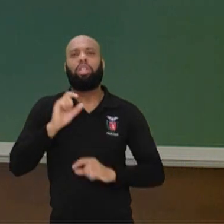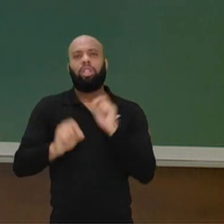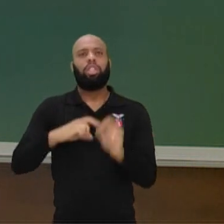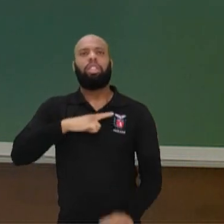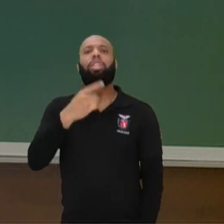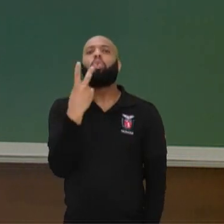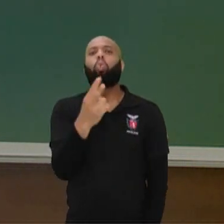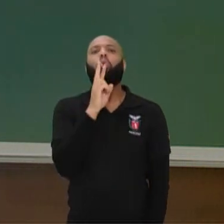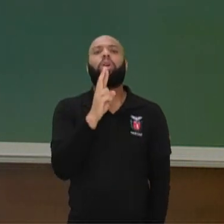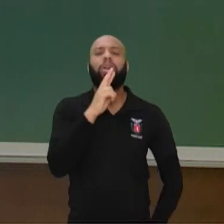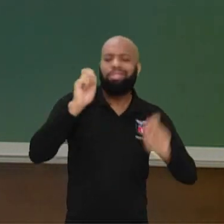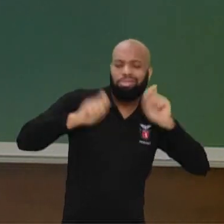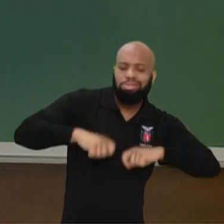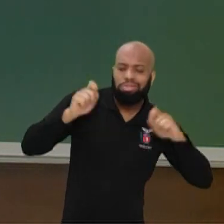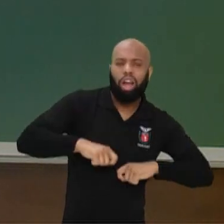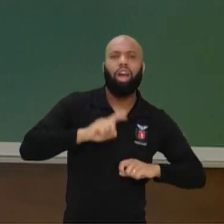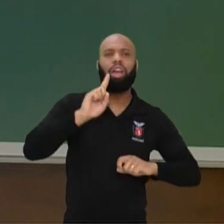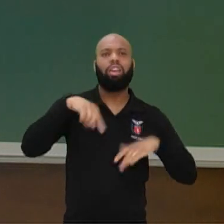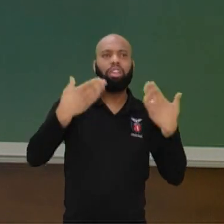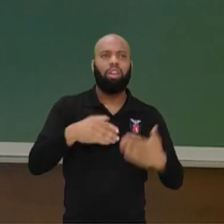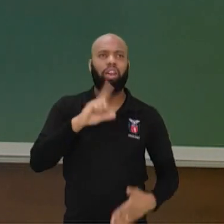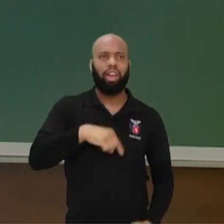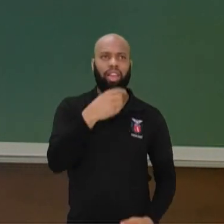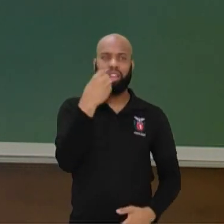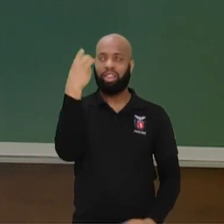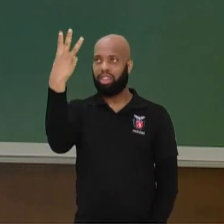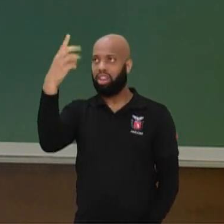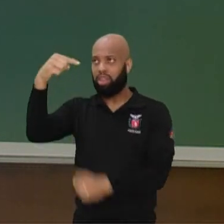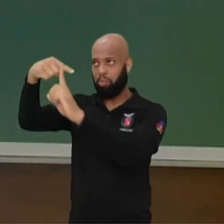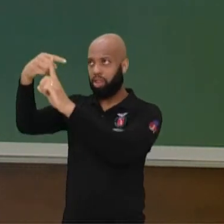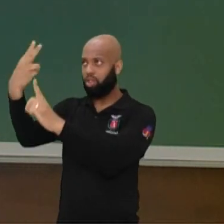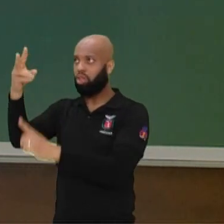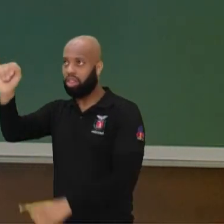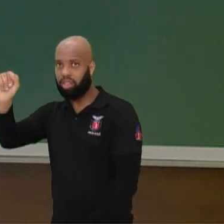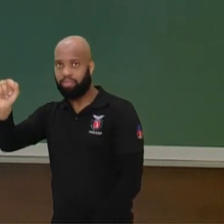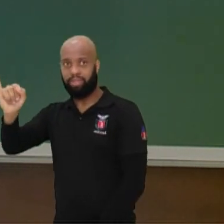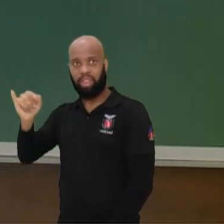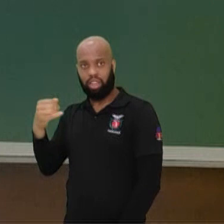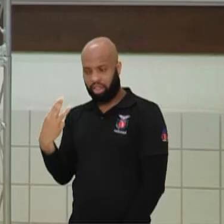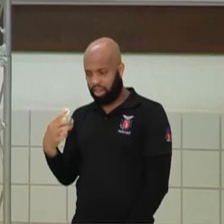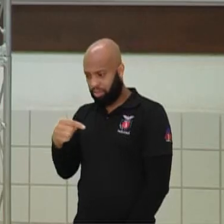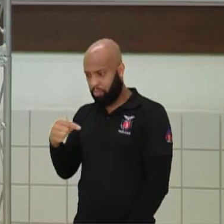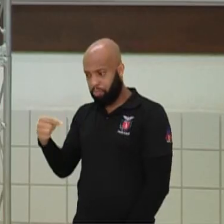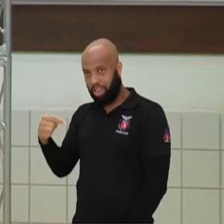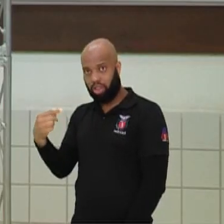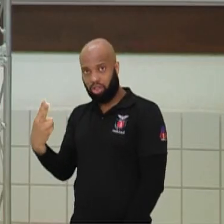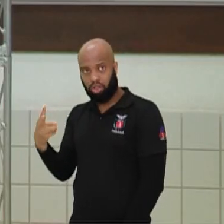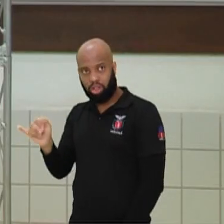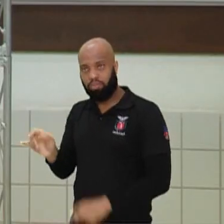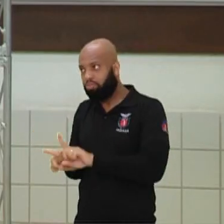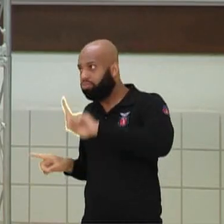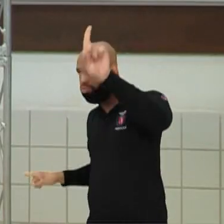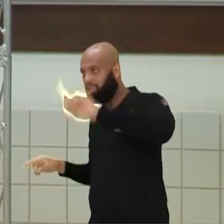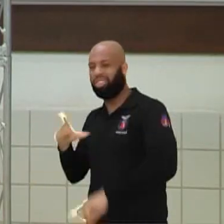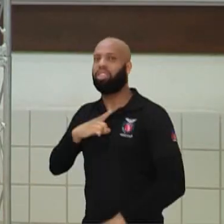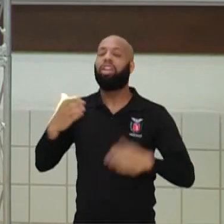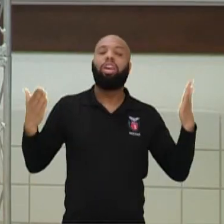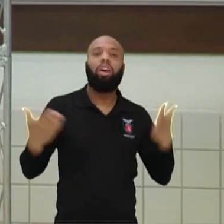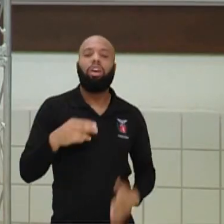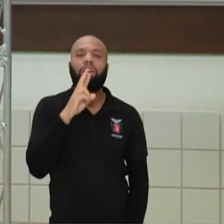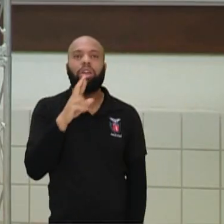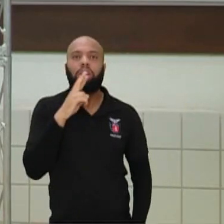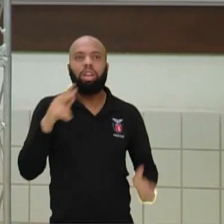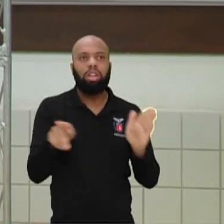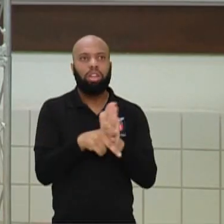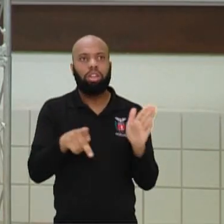duas soluções, 3 mais 2i, 3 menos 2i. Então, essa equação de grau 2 tem